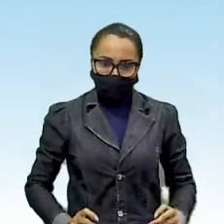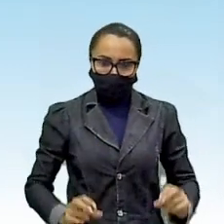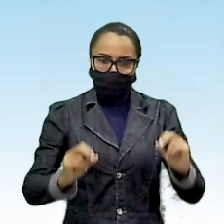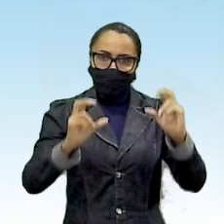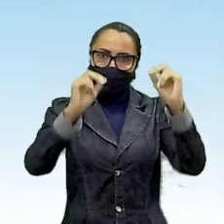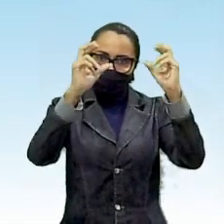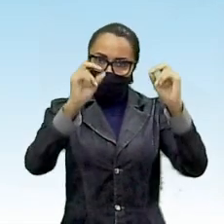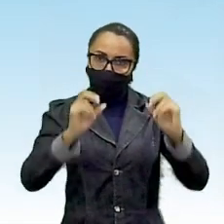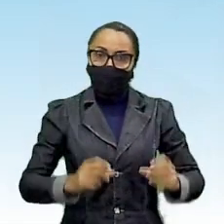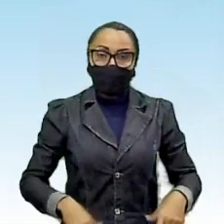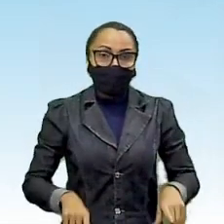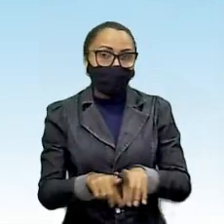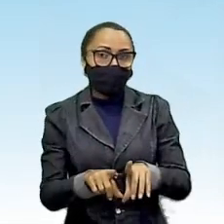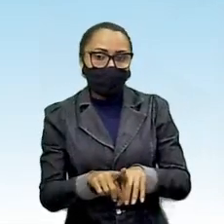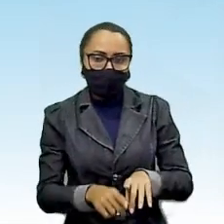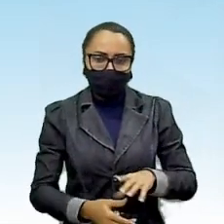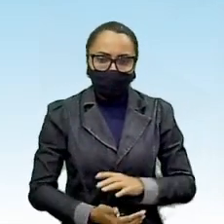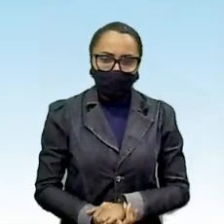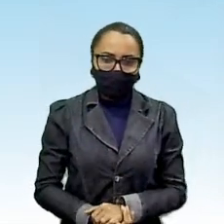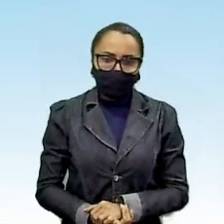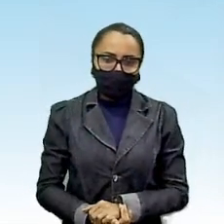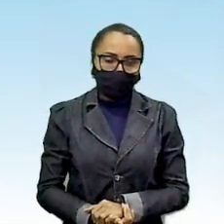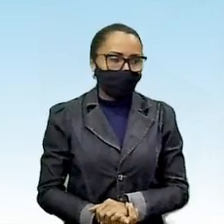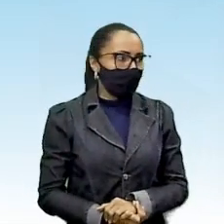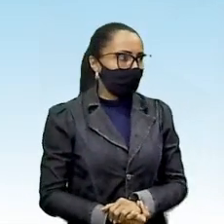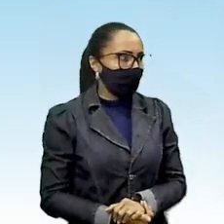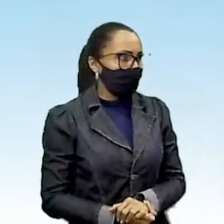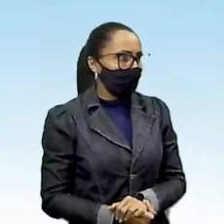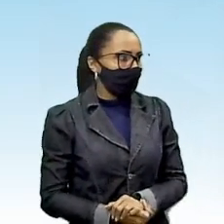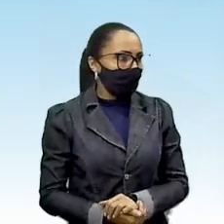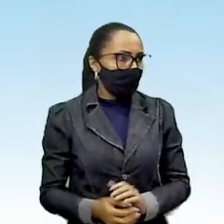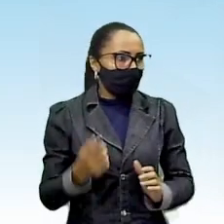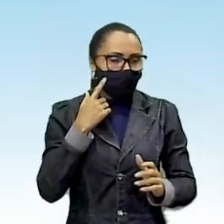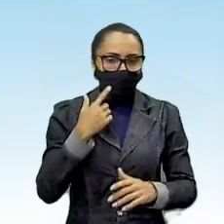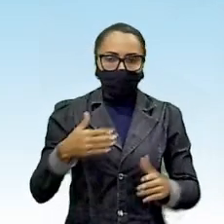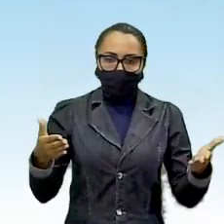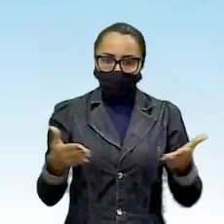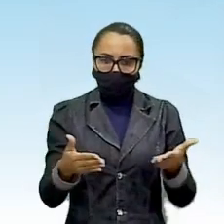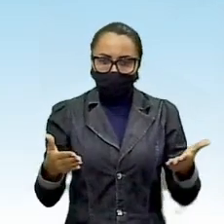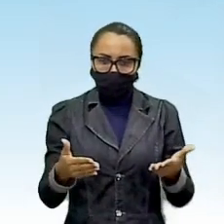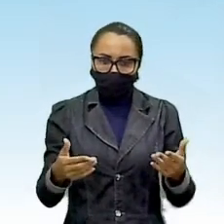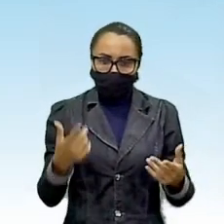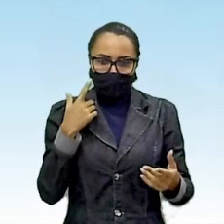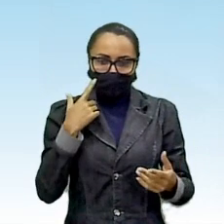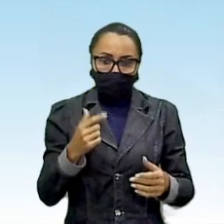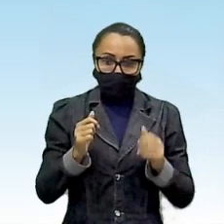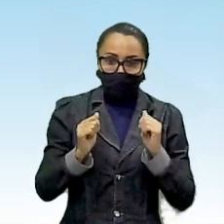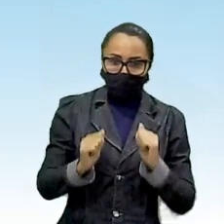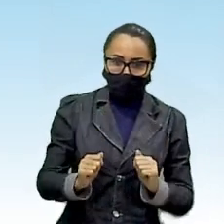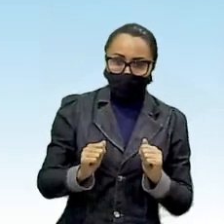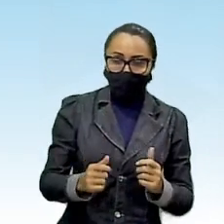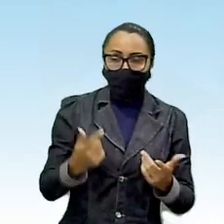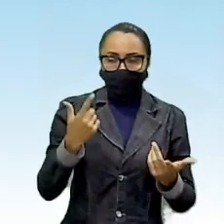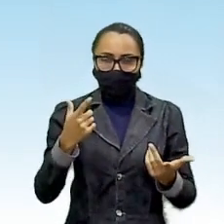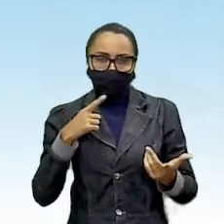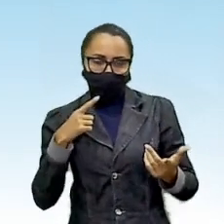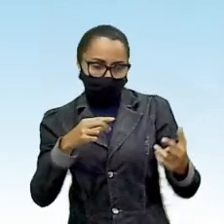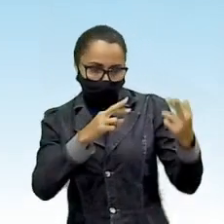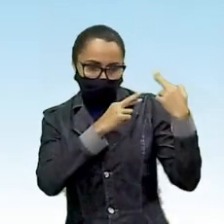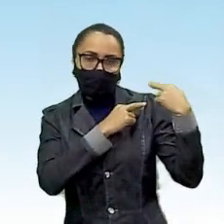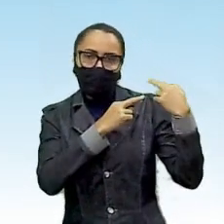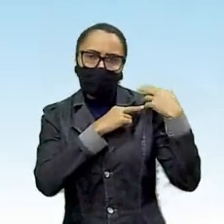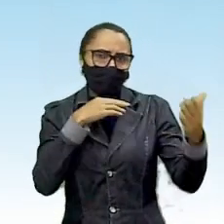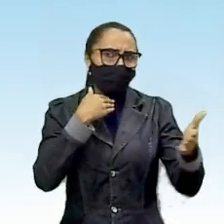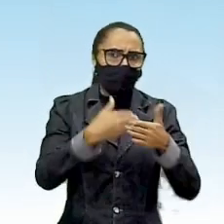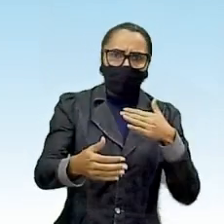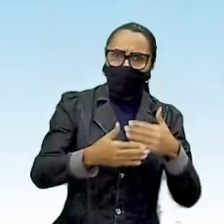radiações ionizantes. E aí, hoje, o PCMSO, ele poderá ter como responsável qualquer